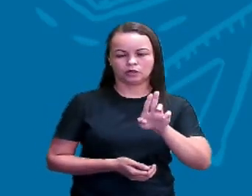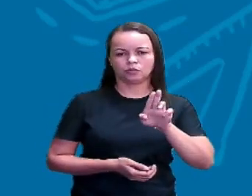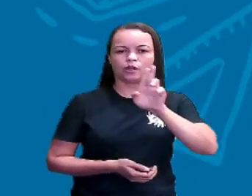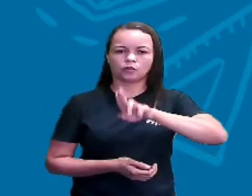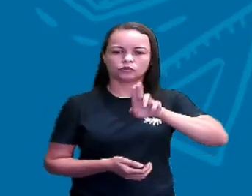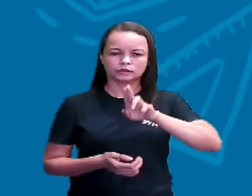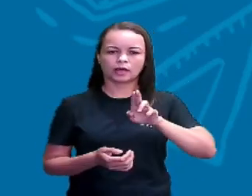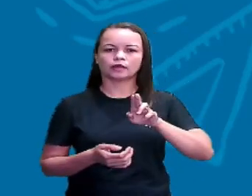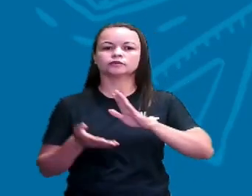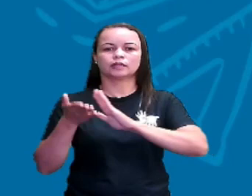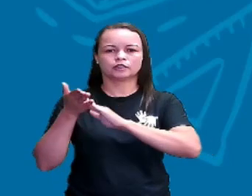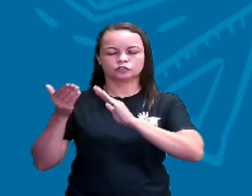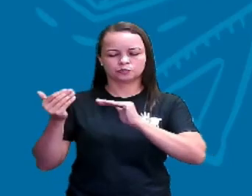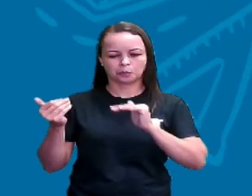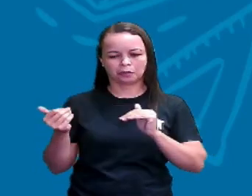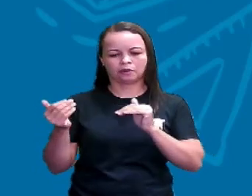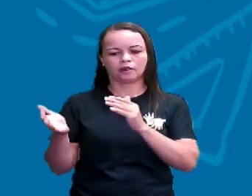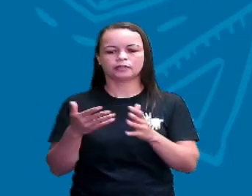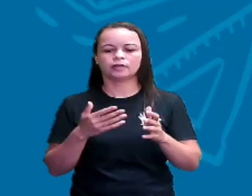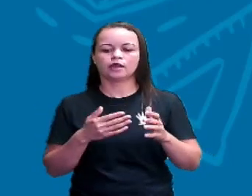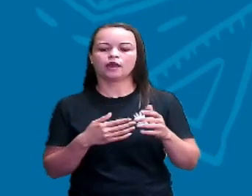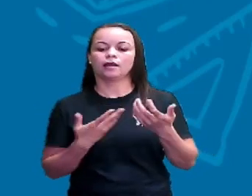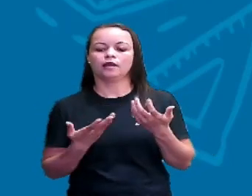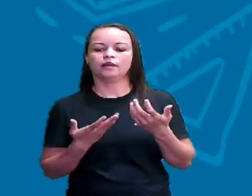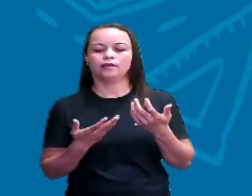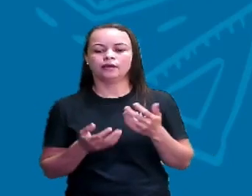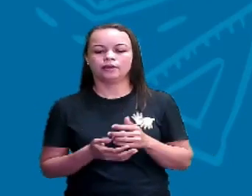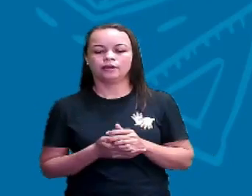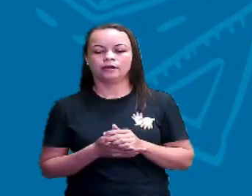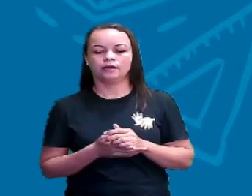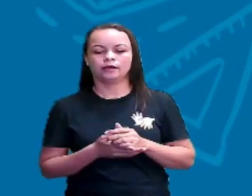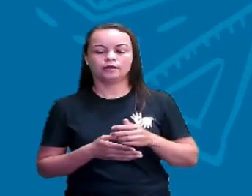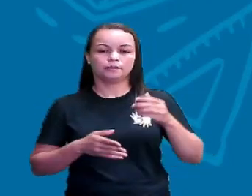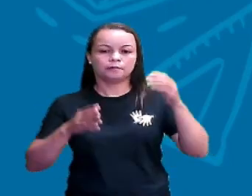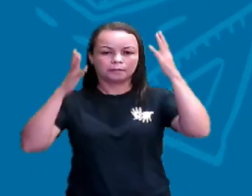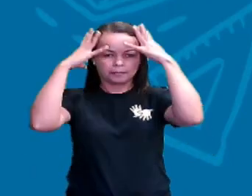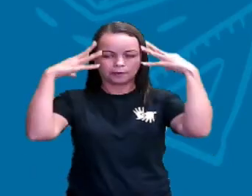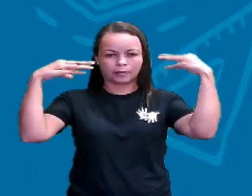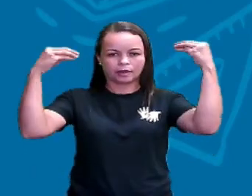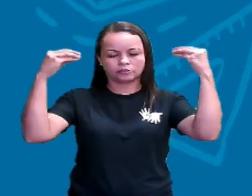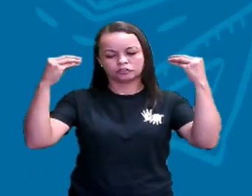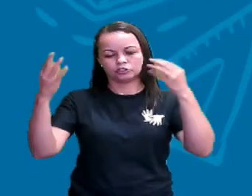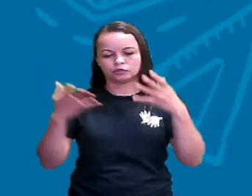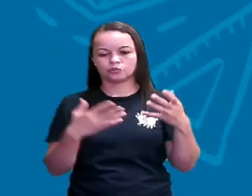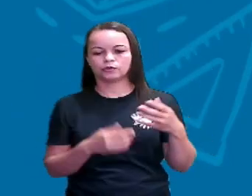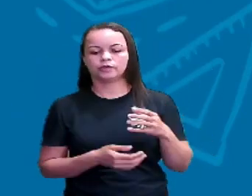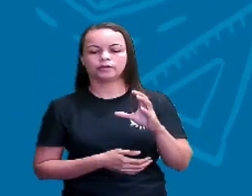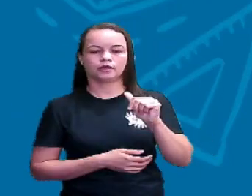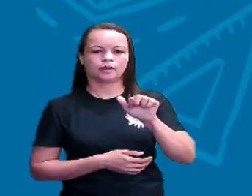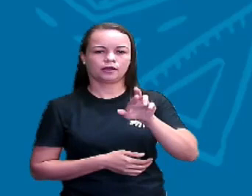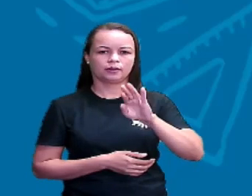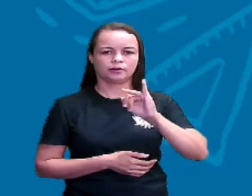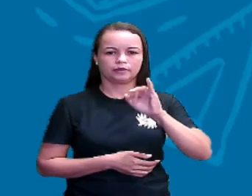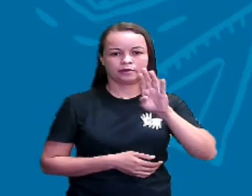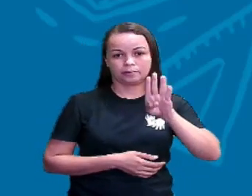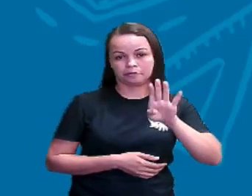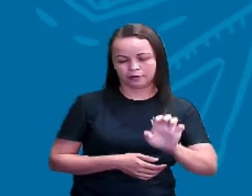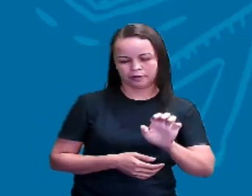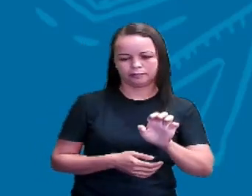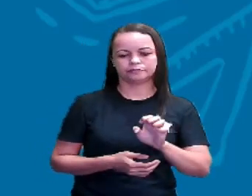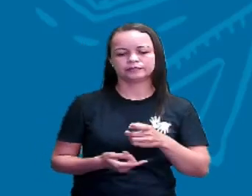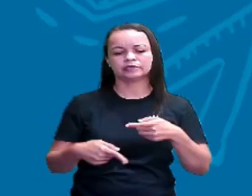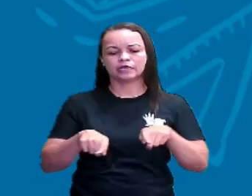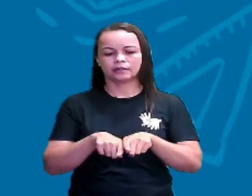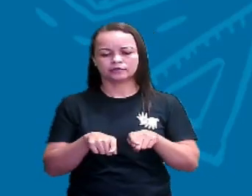Caribe, certo? E países como a Colômbia, Chile, Peru e Venezuela, dependendo da região, você